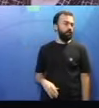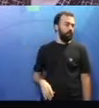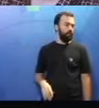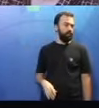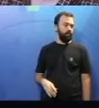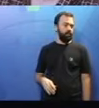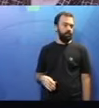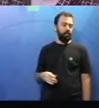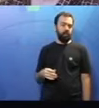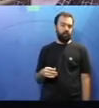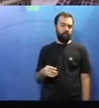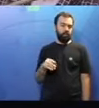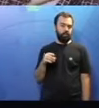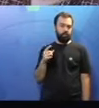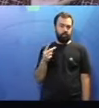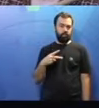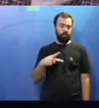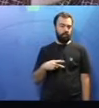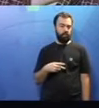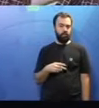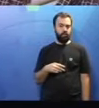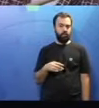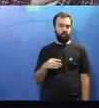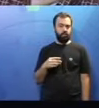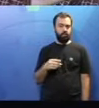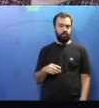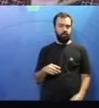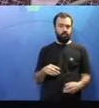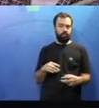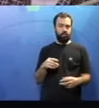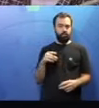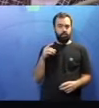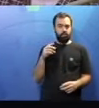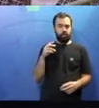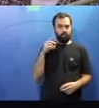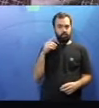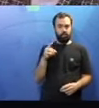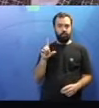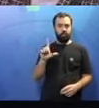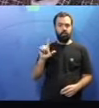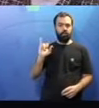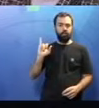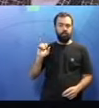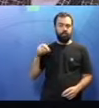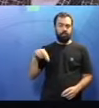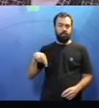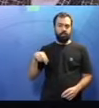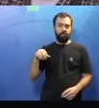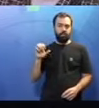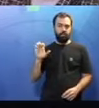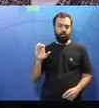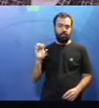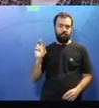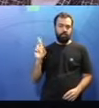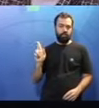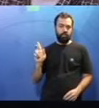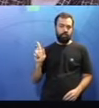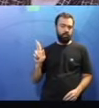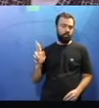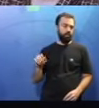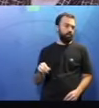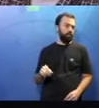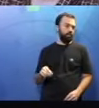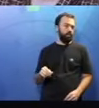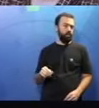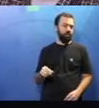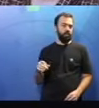a.C., Linneu, um pesquisador naturalista que viveu no século XVIII, e Carl Woese, que viveu mais